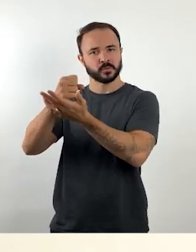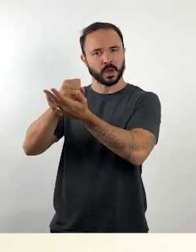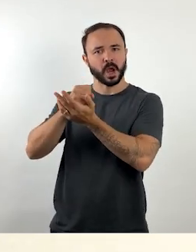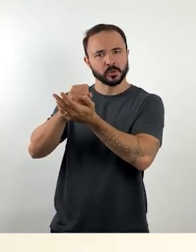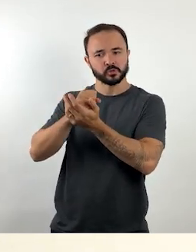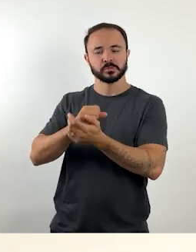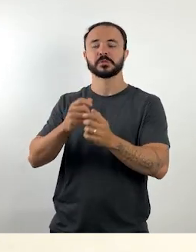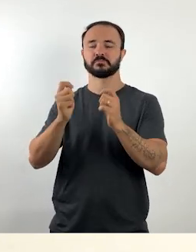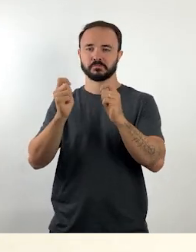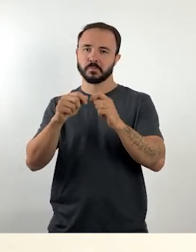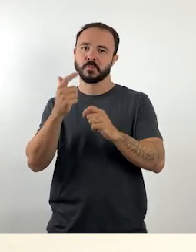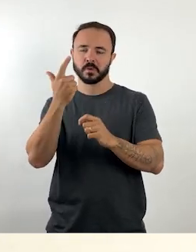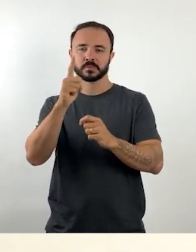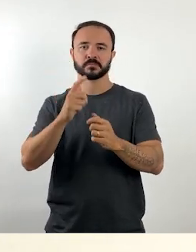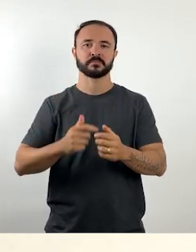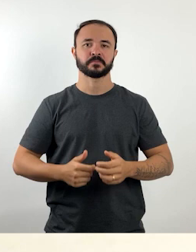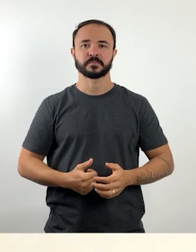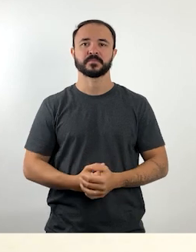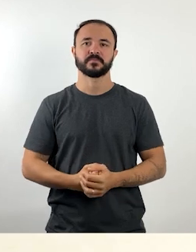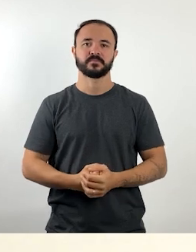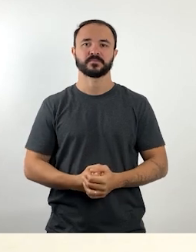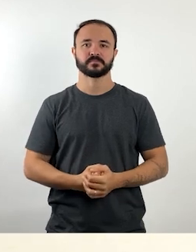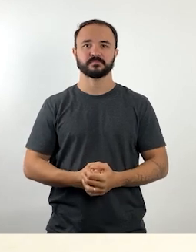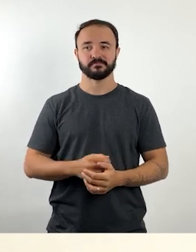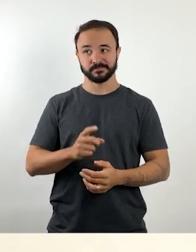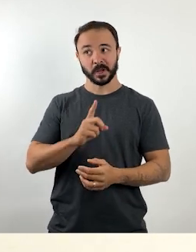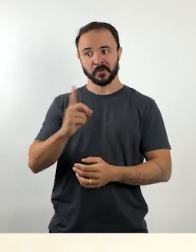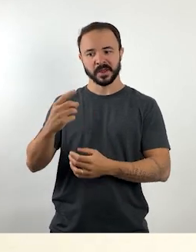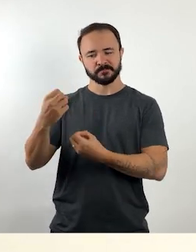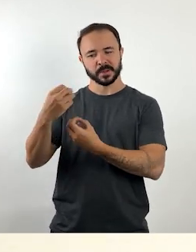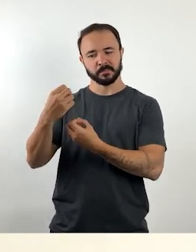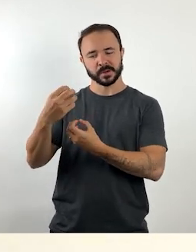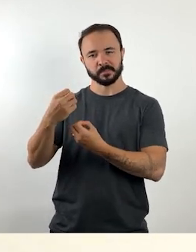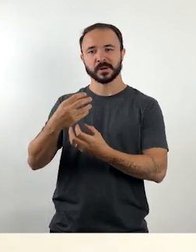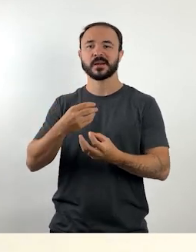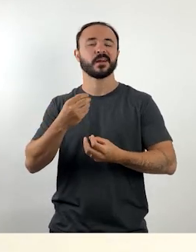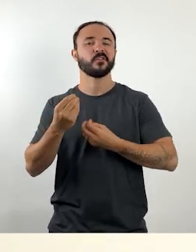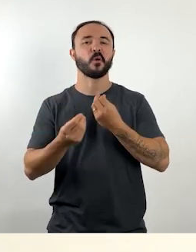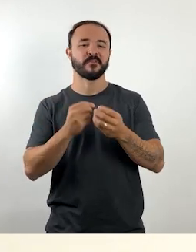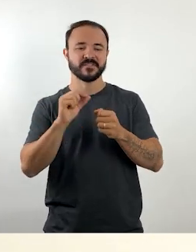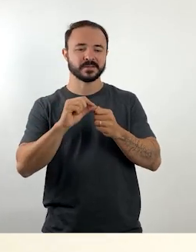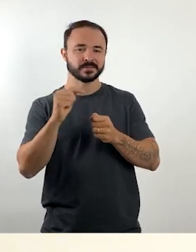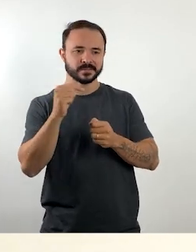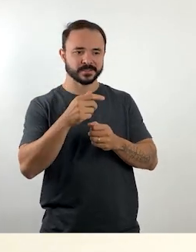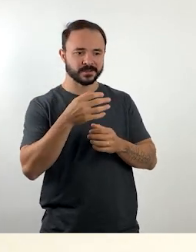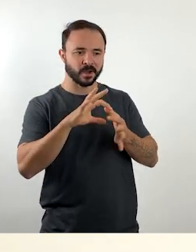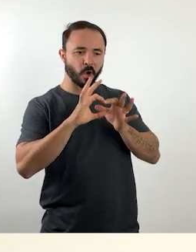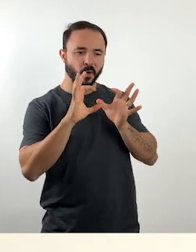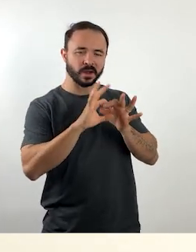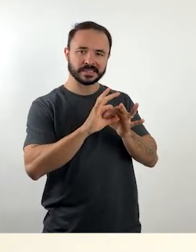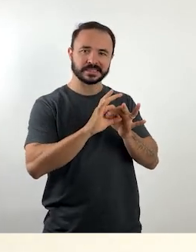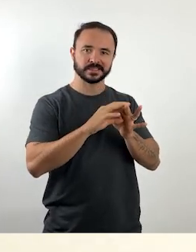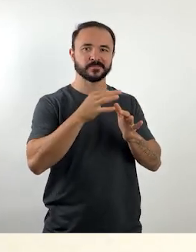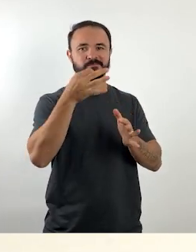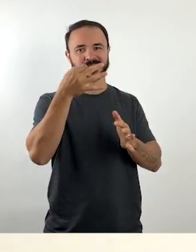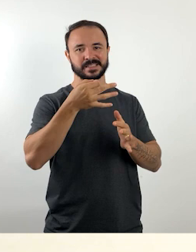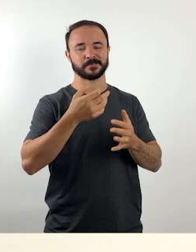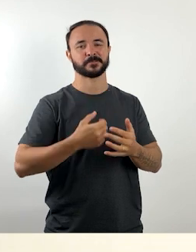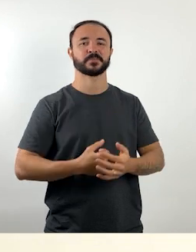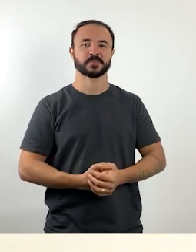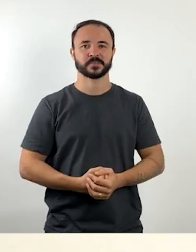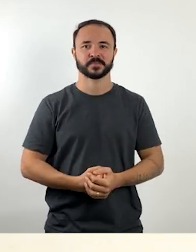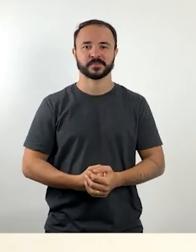você não estiver conseguindo, seu professor vai te auxiliar para fazer a fixação. E agora, nós